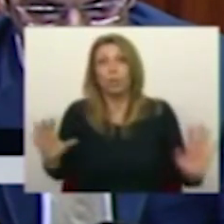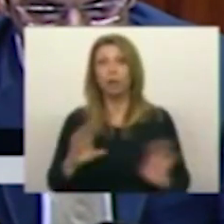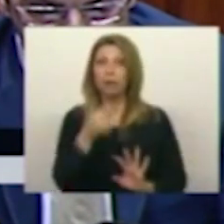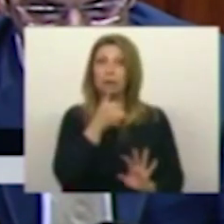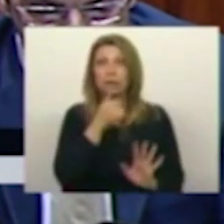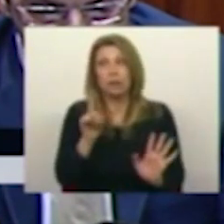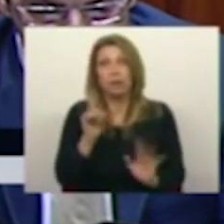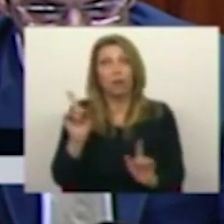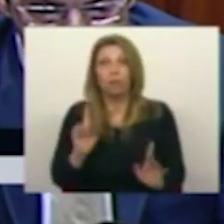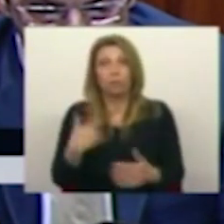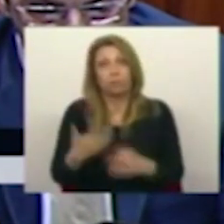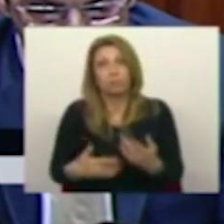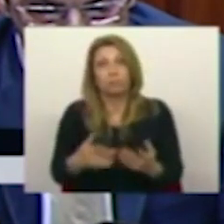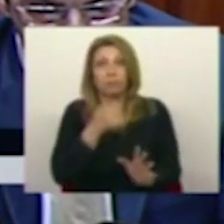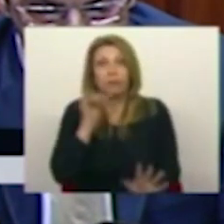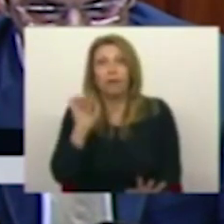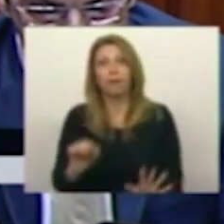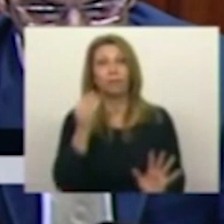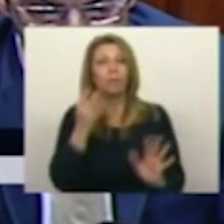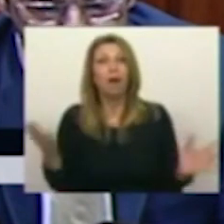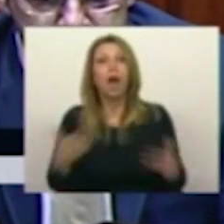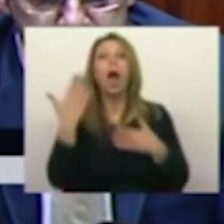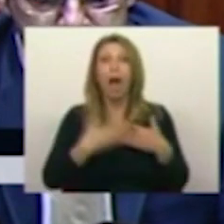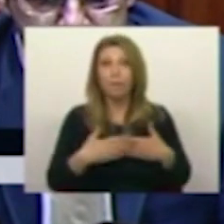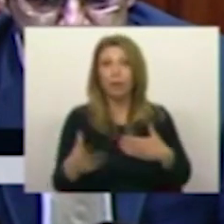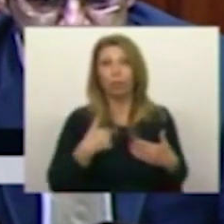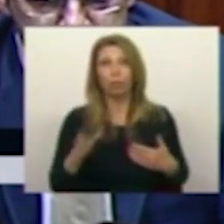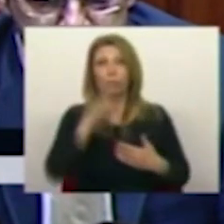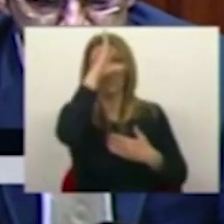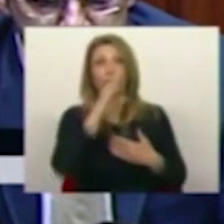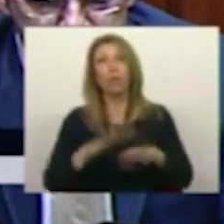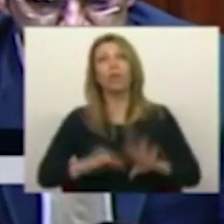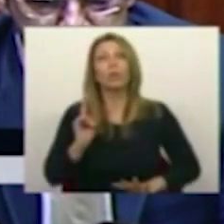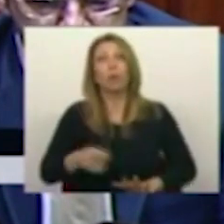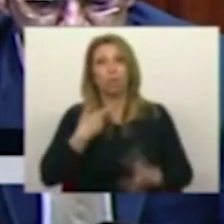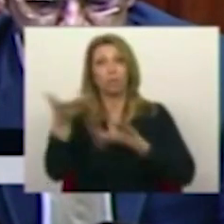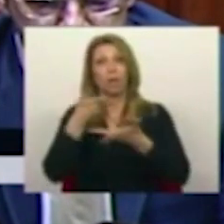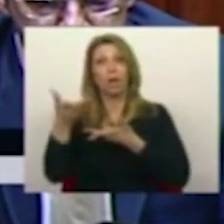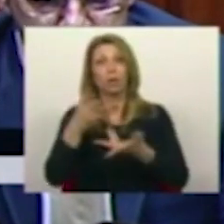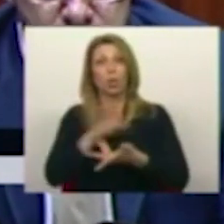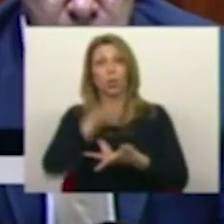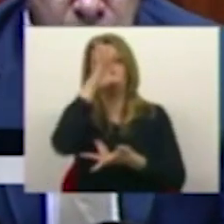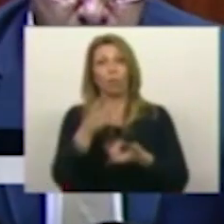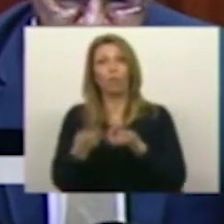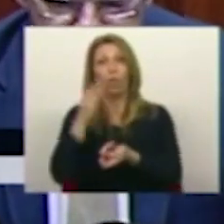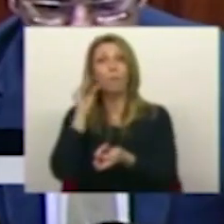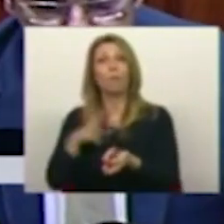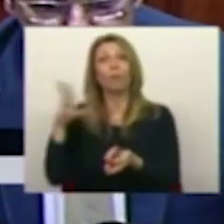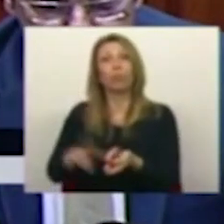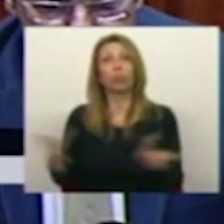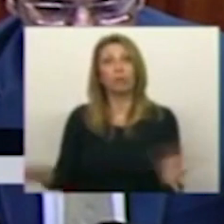a tomar. A partir daí, desde que sou Primeiro-Ministro, tenho a relação com o Sr. Governador do Banco de Portugal que deve ter com todas